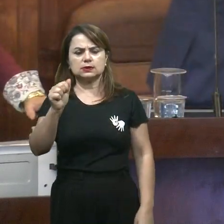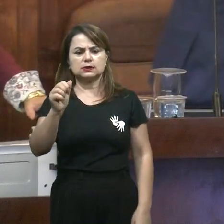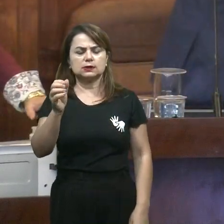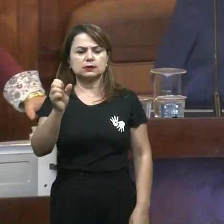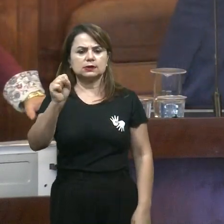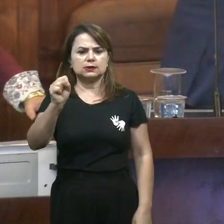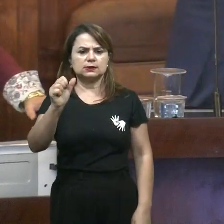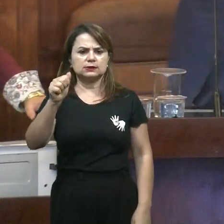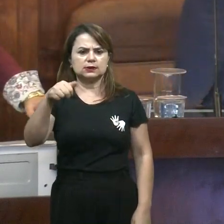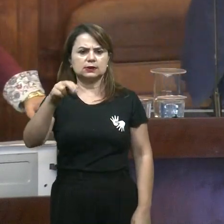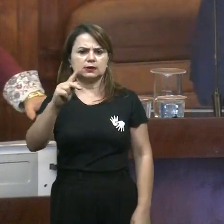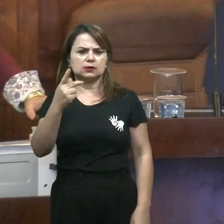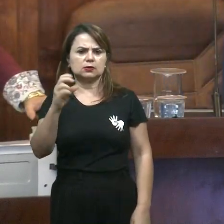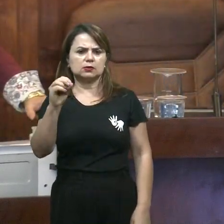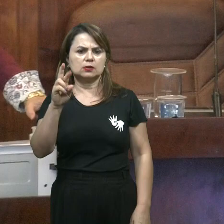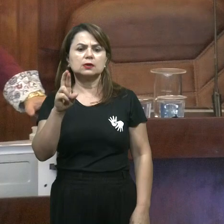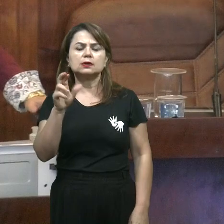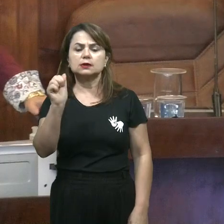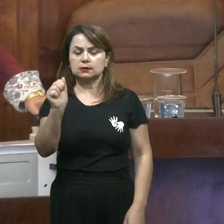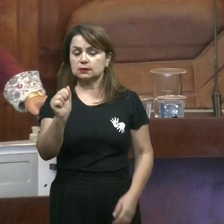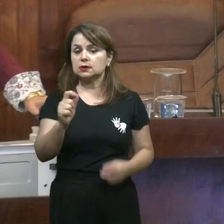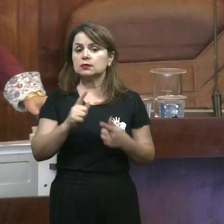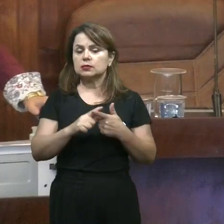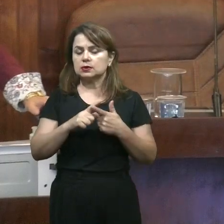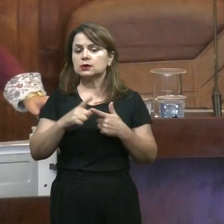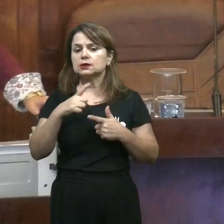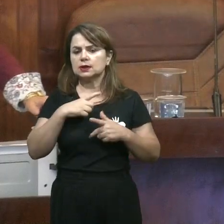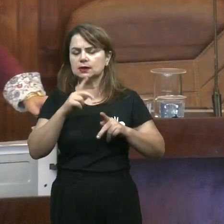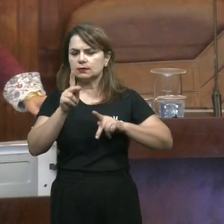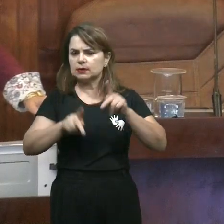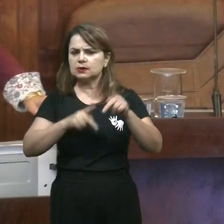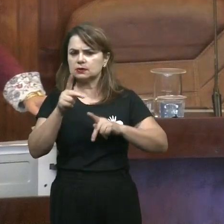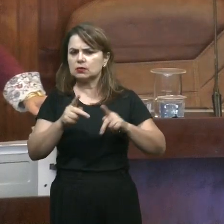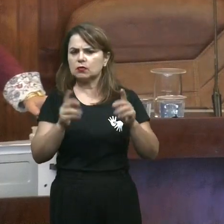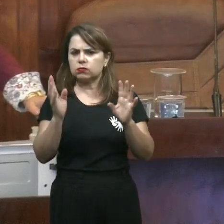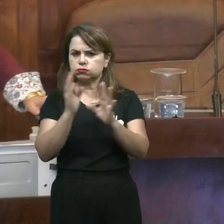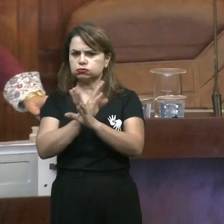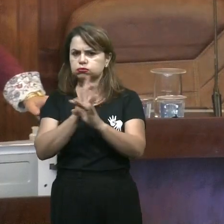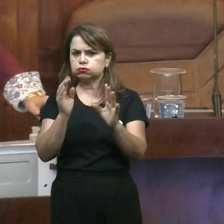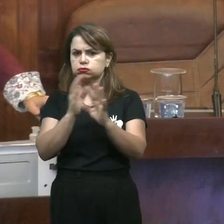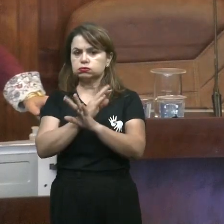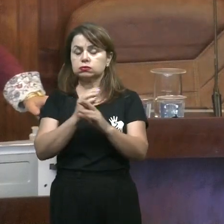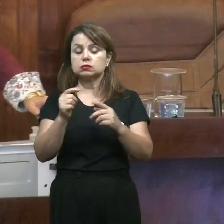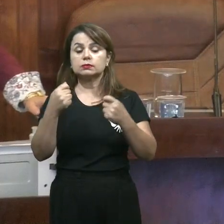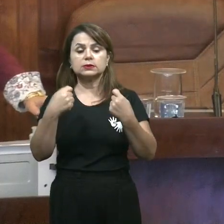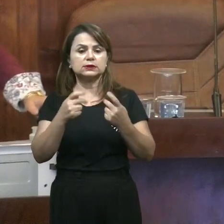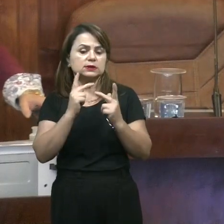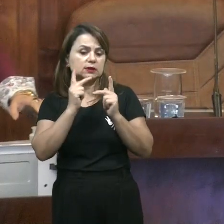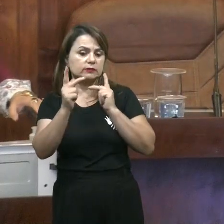O local possui um alto fluxo de pedestre. Por essa situação, é uma avenida que